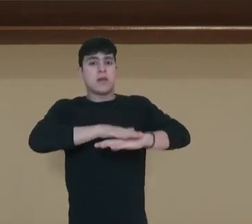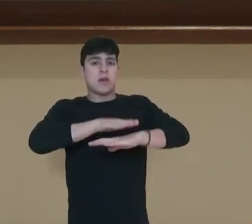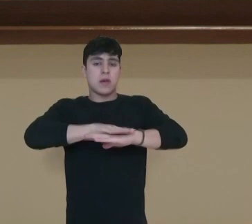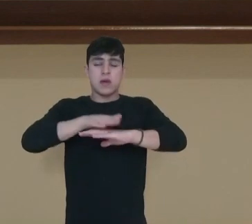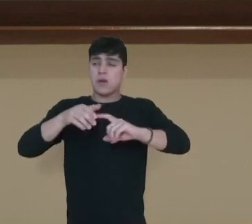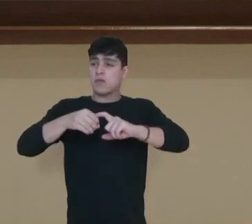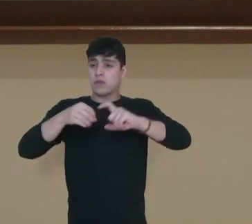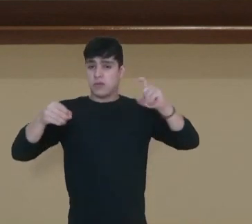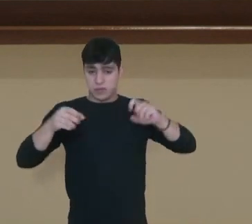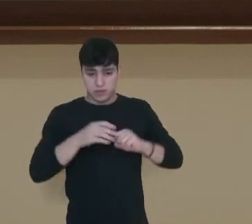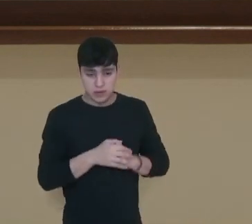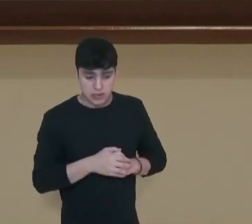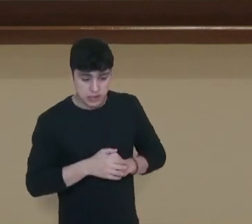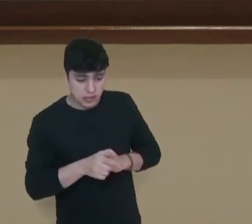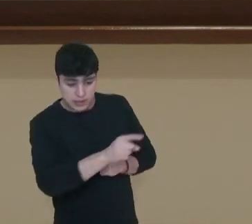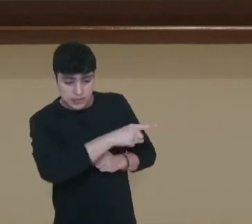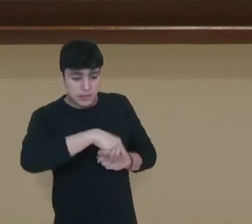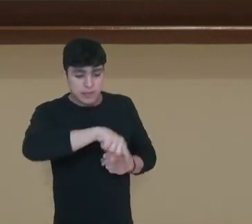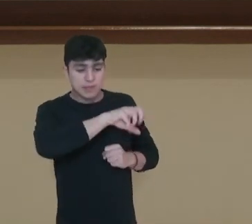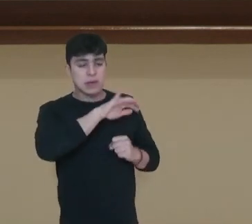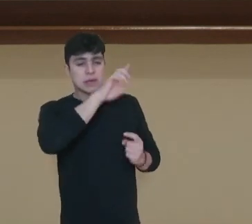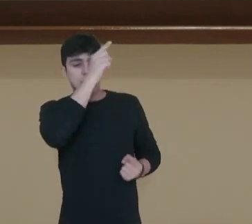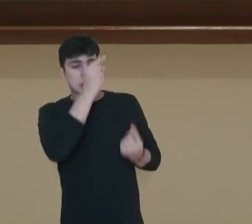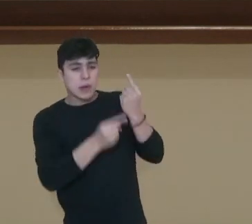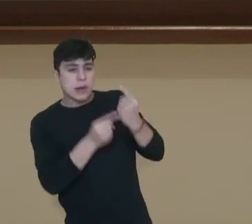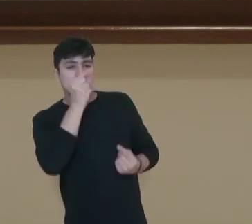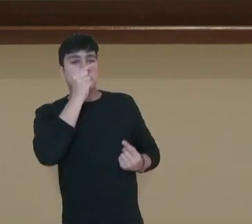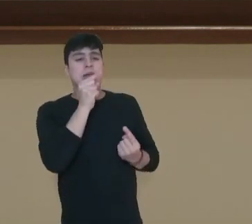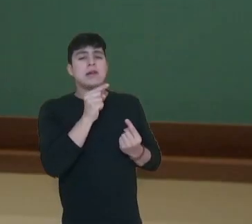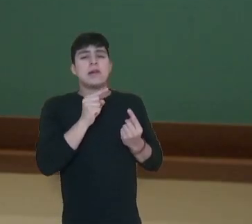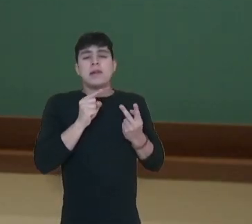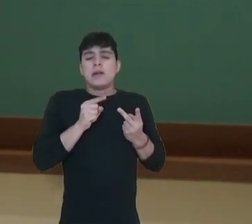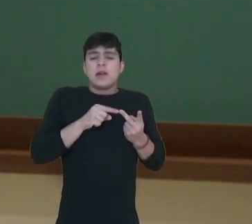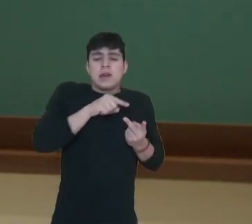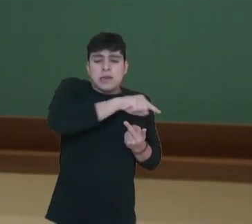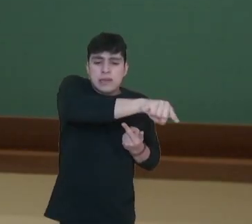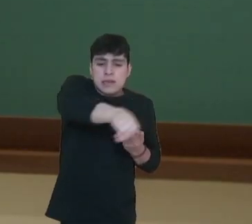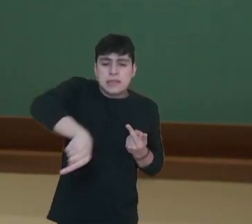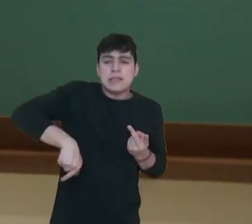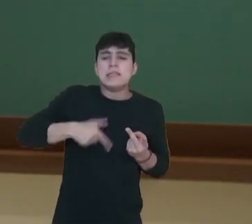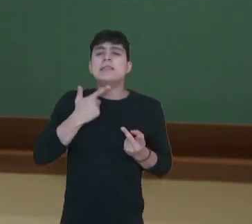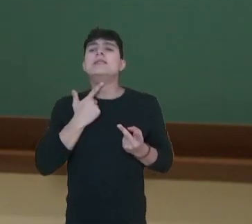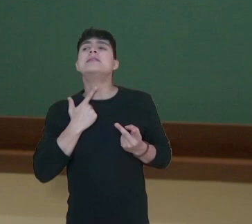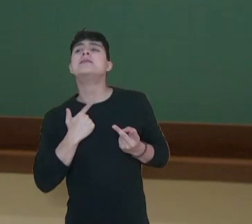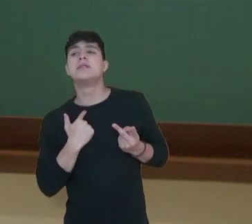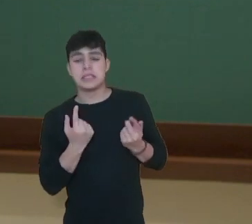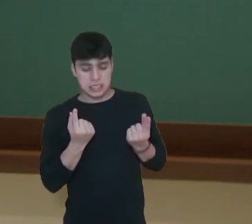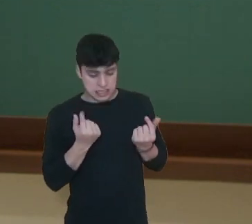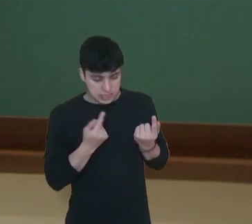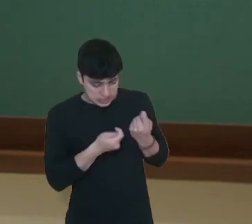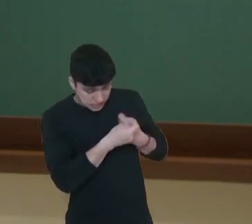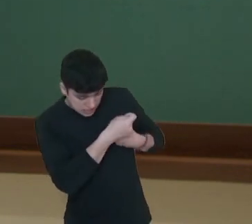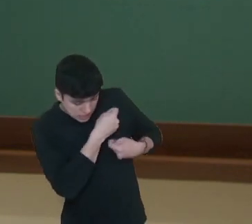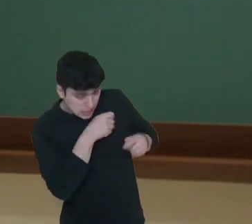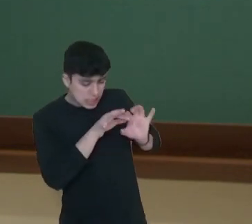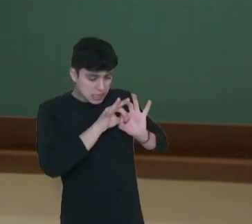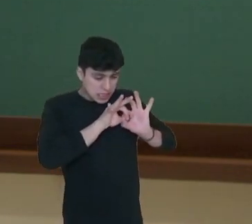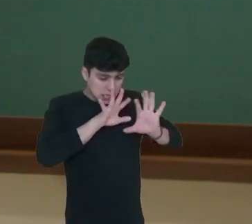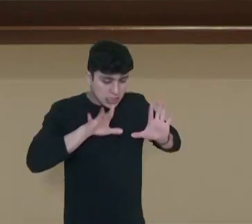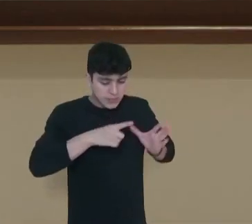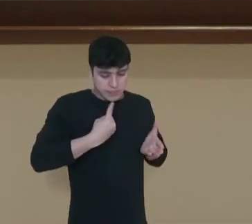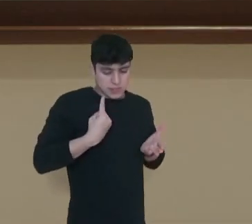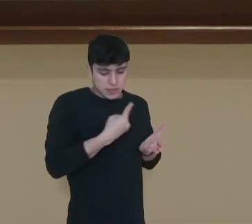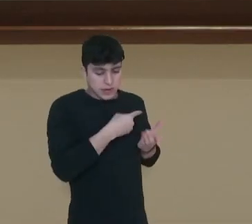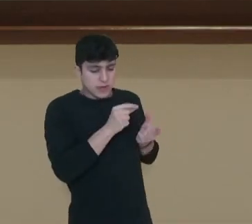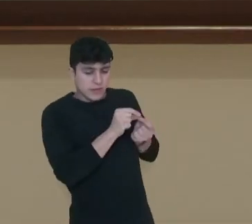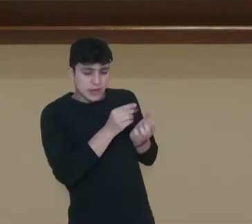queriam participar mais da política, eles queriam uma liberdade econômica maior, com menos impostos